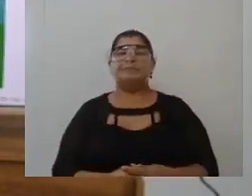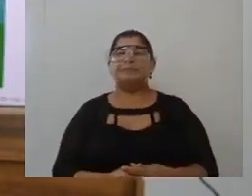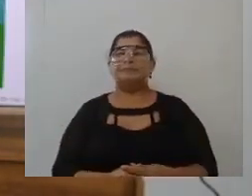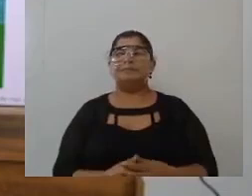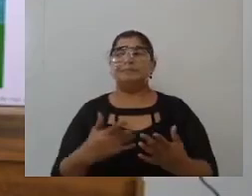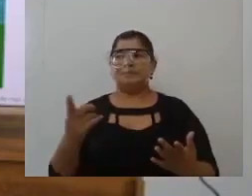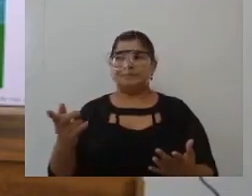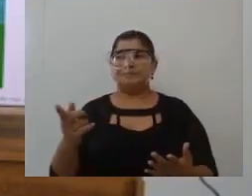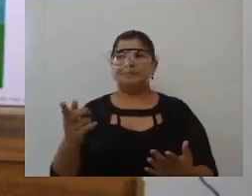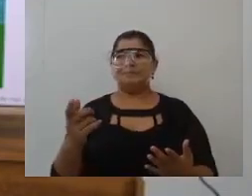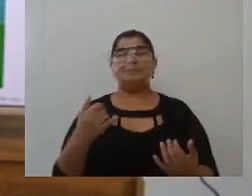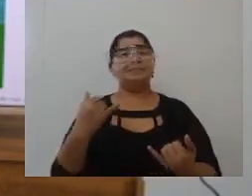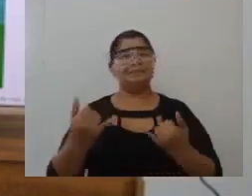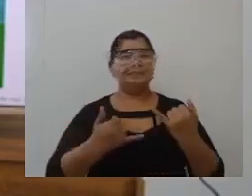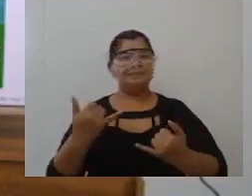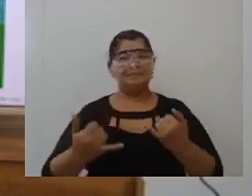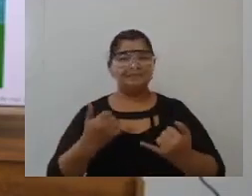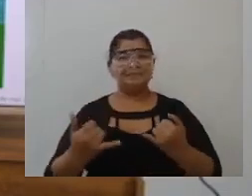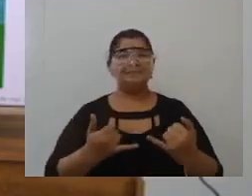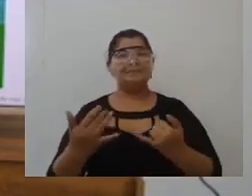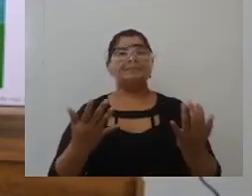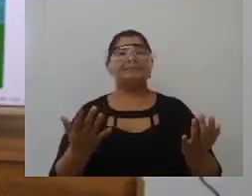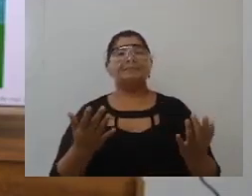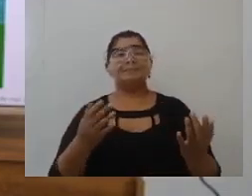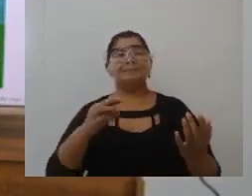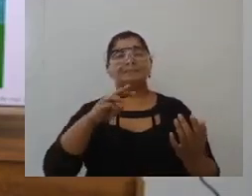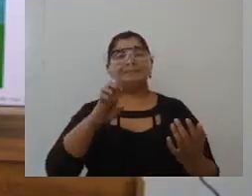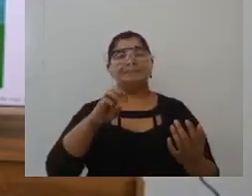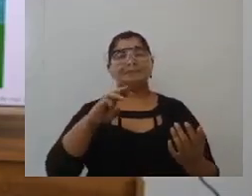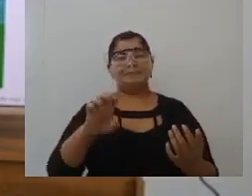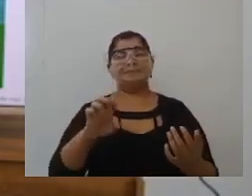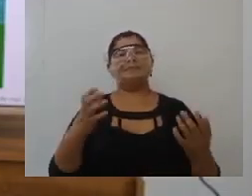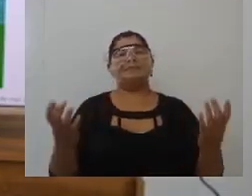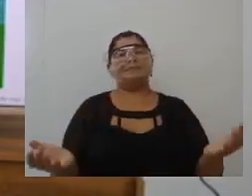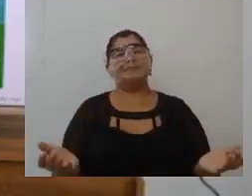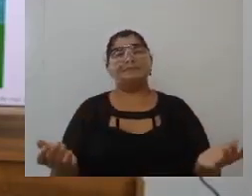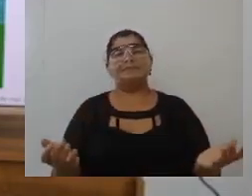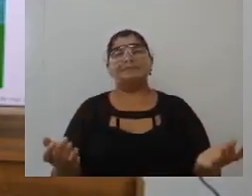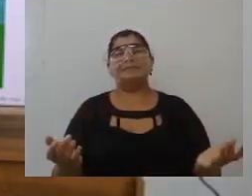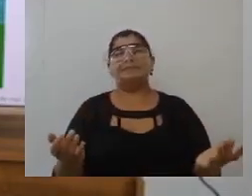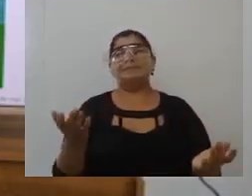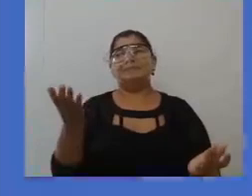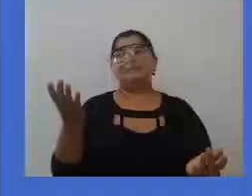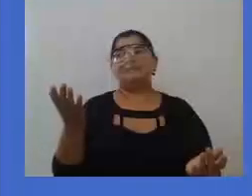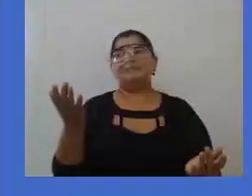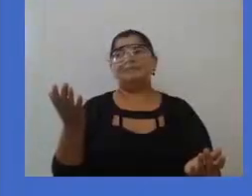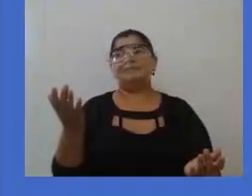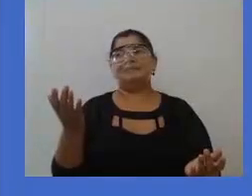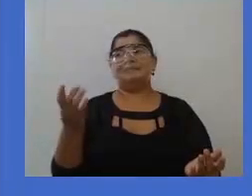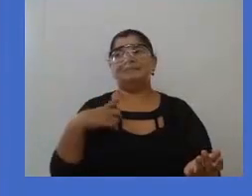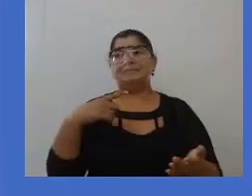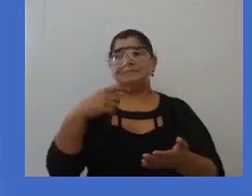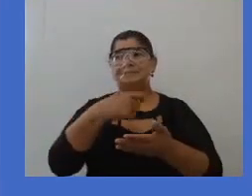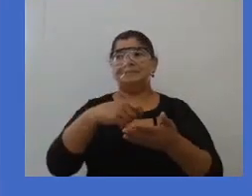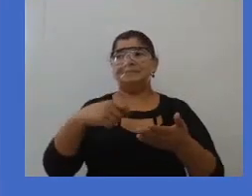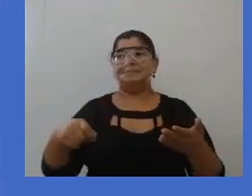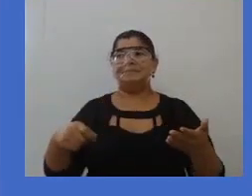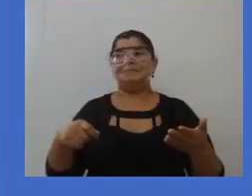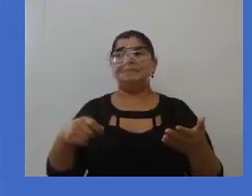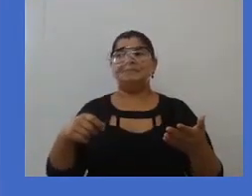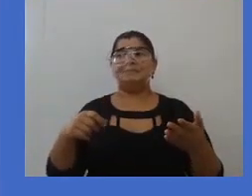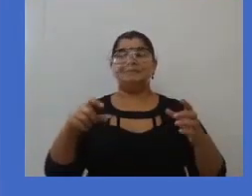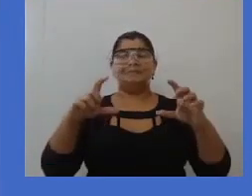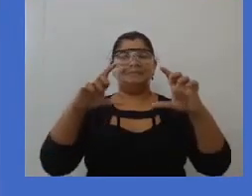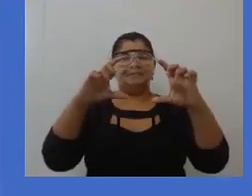é uma brincadeira, isso é um meme. Vocês sabem muito bem o que é meme. Olha o que está escrito embaixo e olha